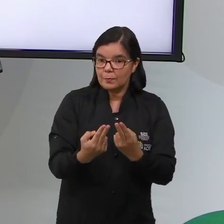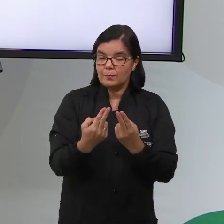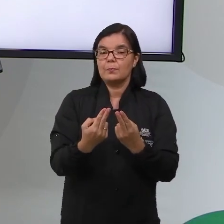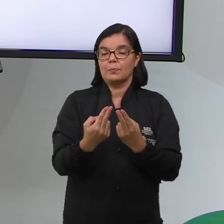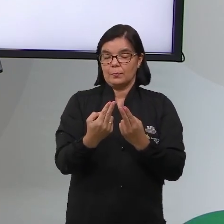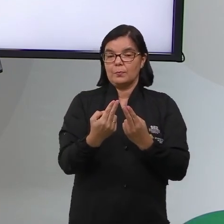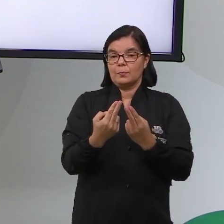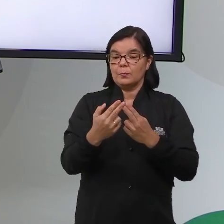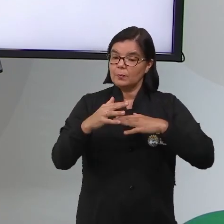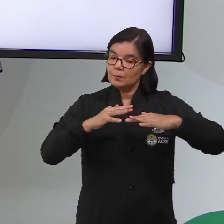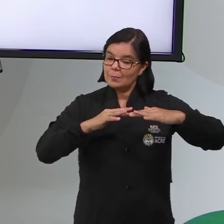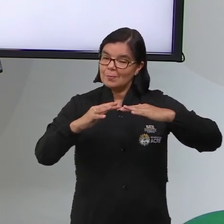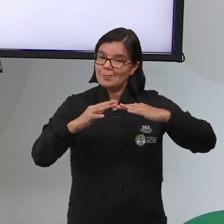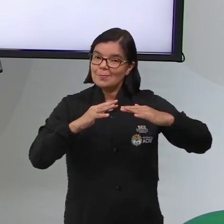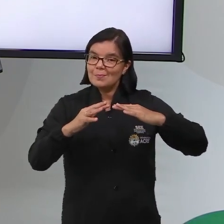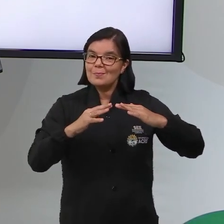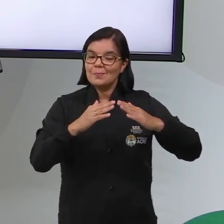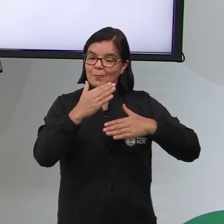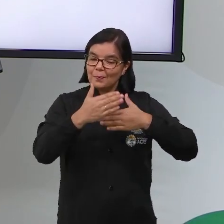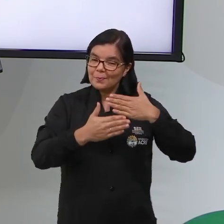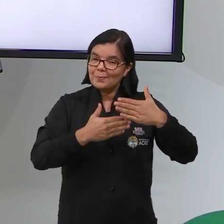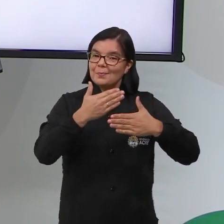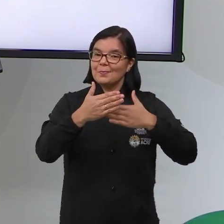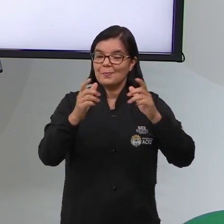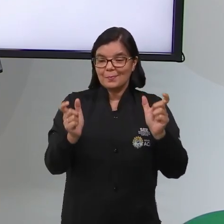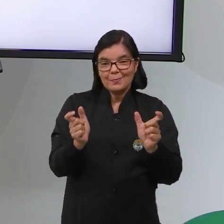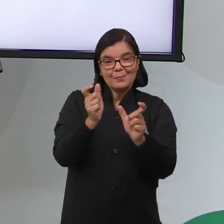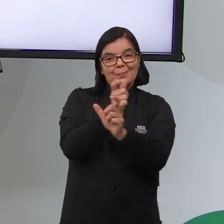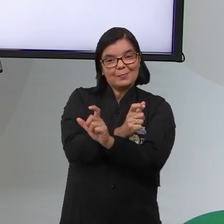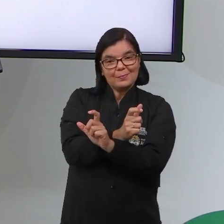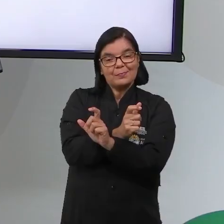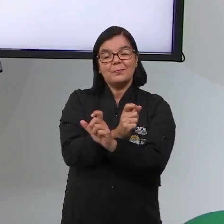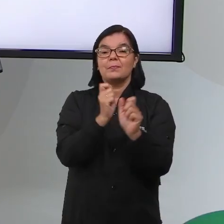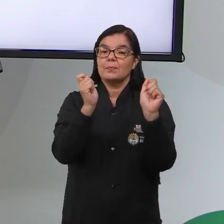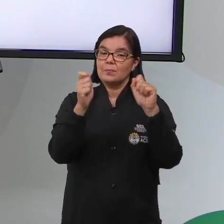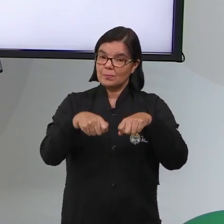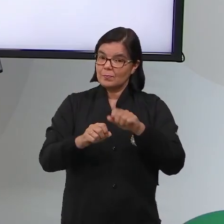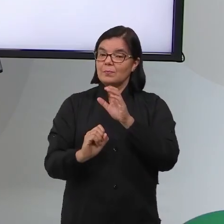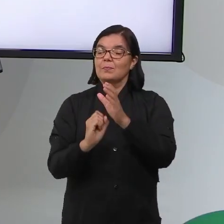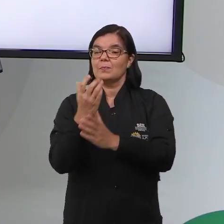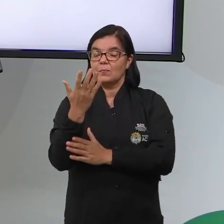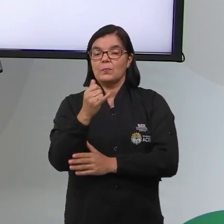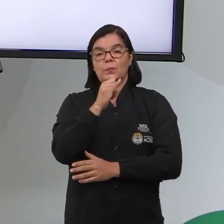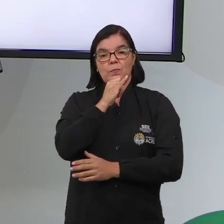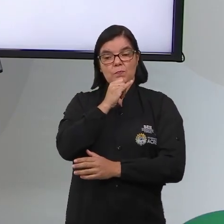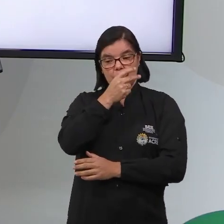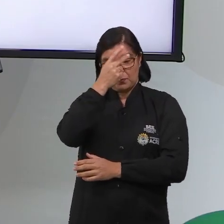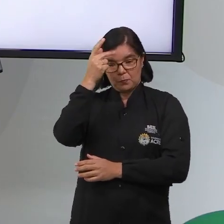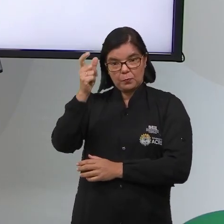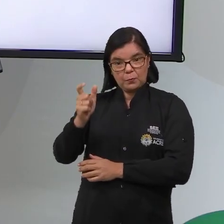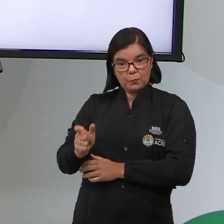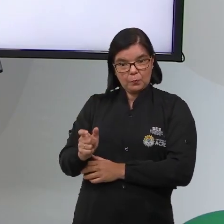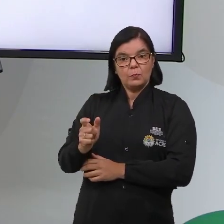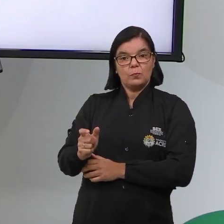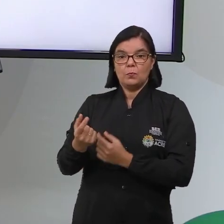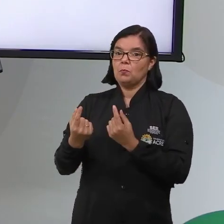que nessa mobilidade, o processo inverso, ele também pode ocorrer. Eu tenho uma pessoa que ela tem uma condição